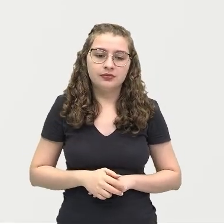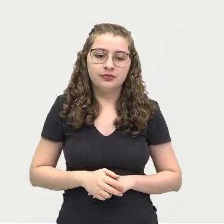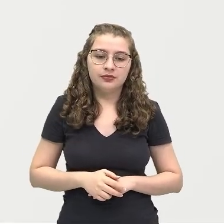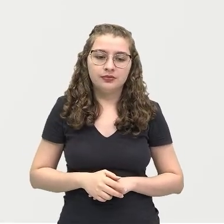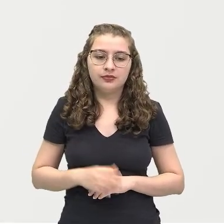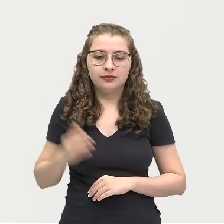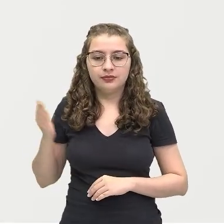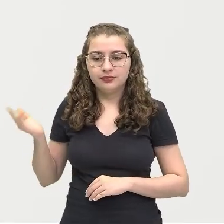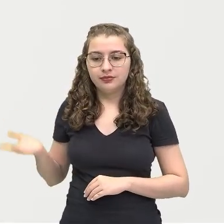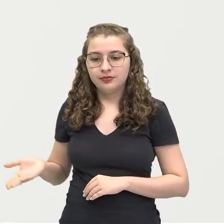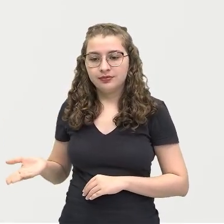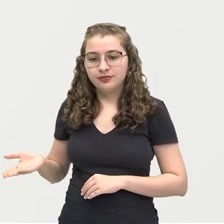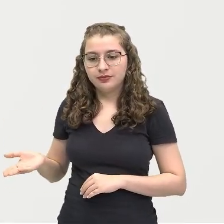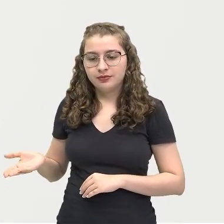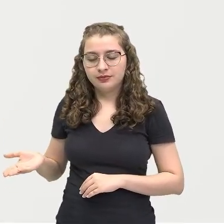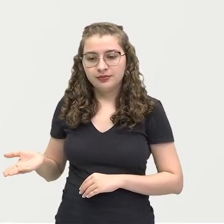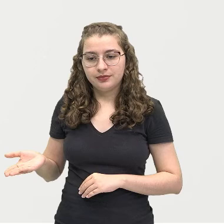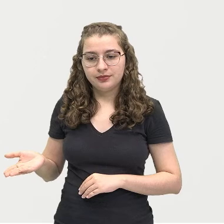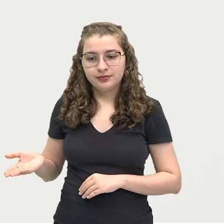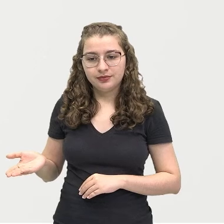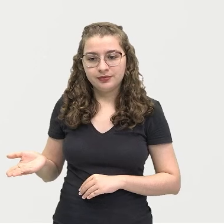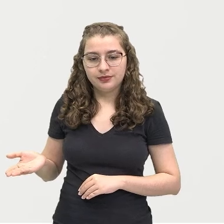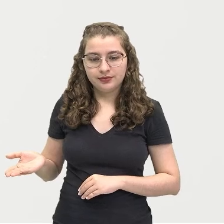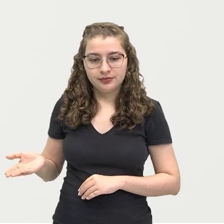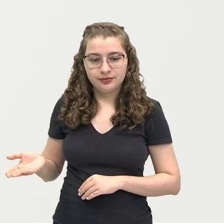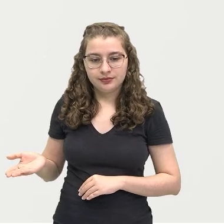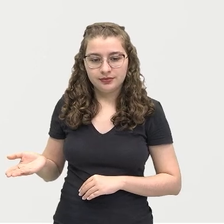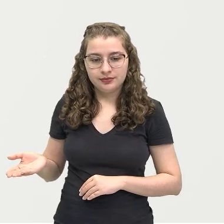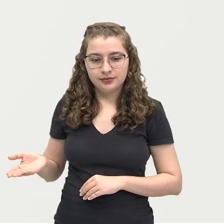aqui, N-etil,